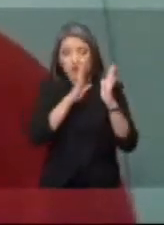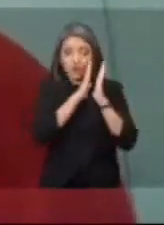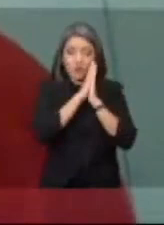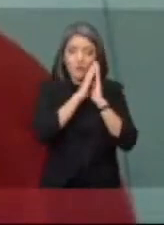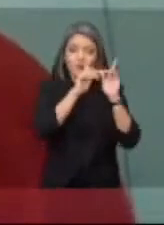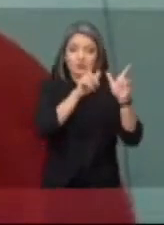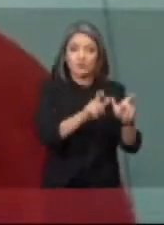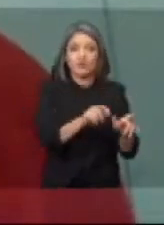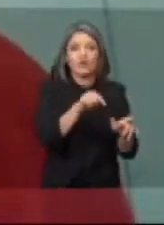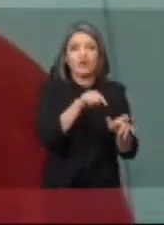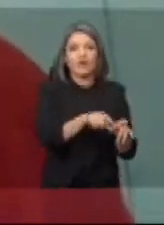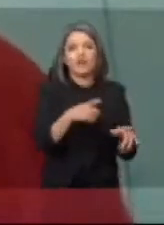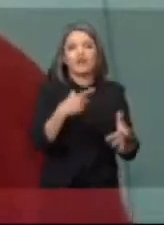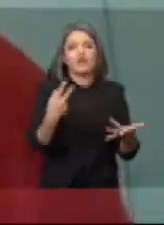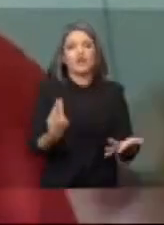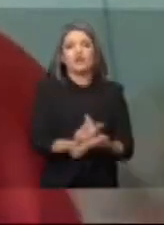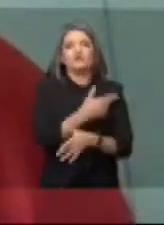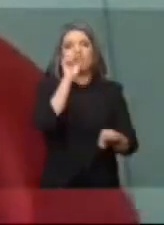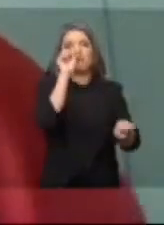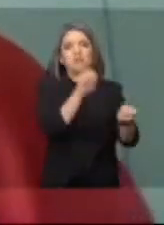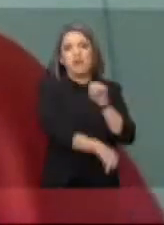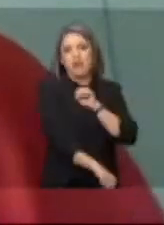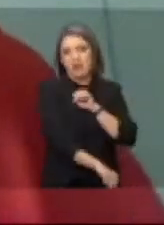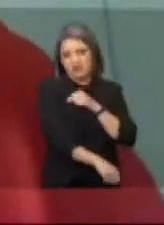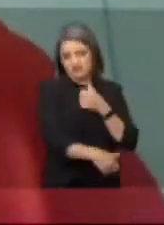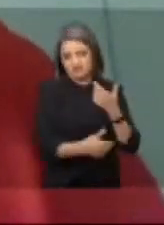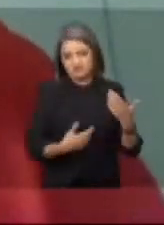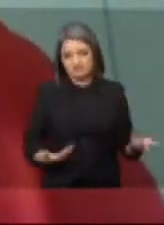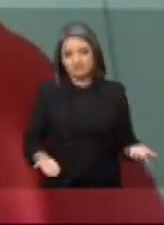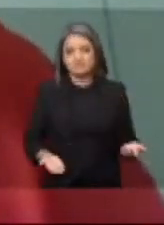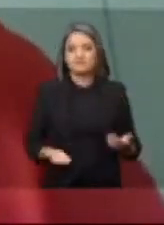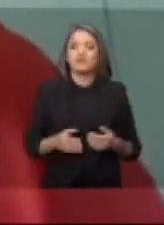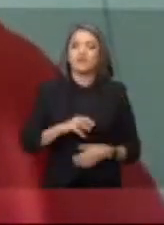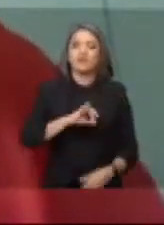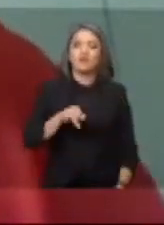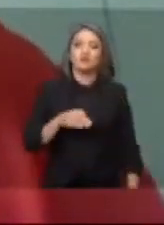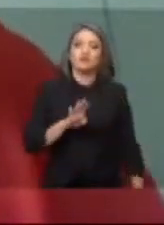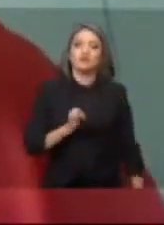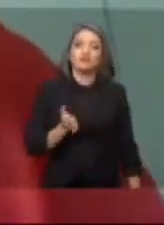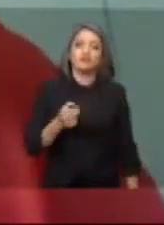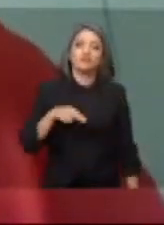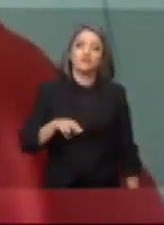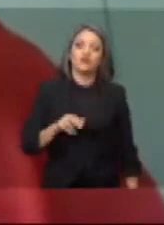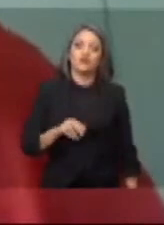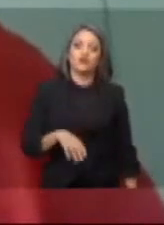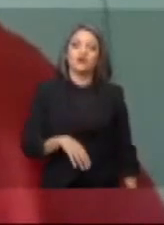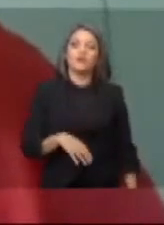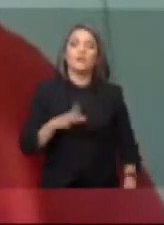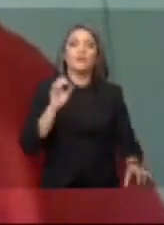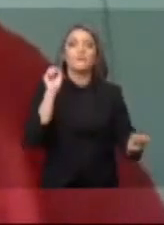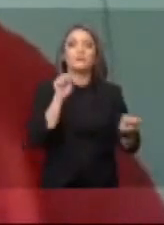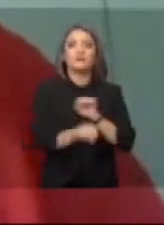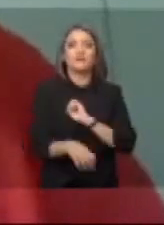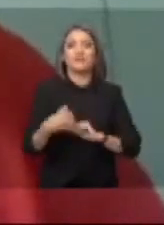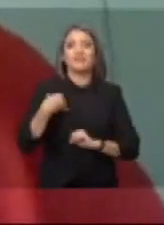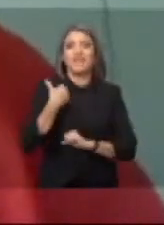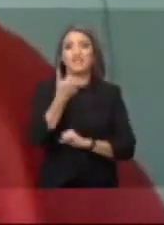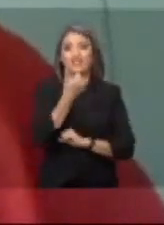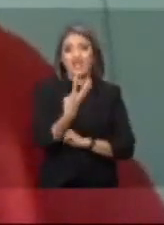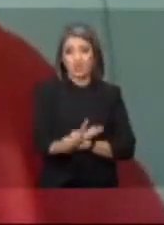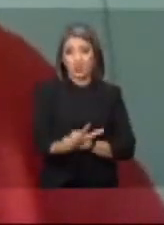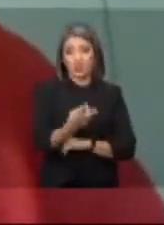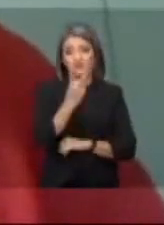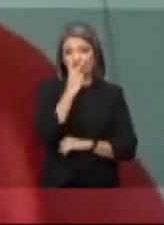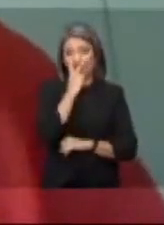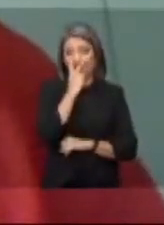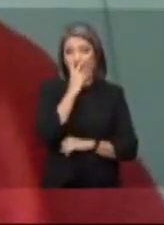fazer atendimento e aí eles foram assassinados. E para fechar, Jean Alves da Cunha, assassinado de 14 anos em Vitória, no